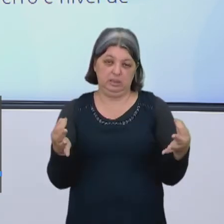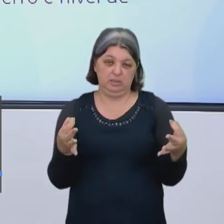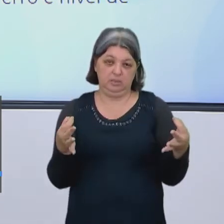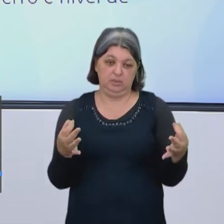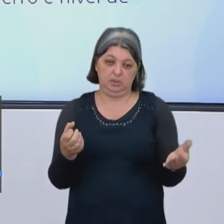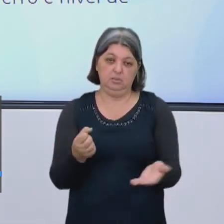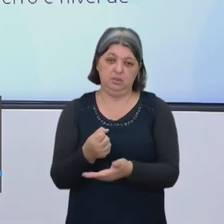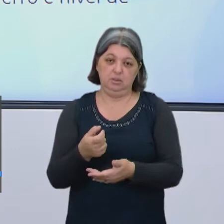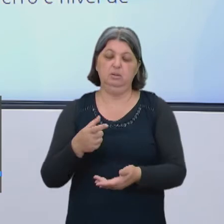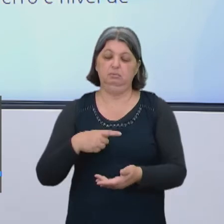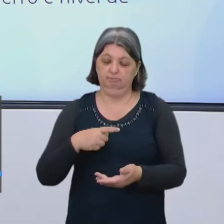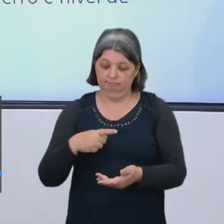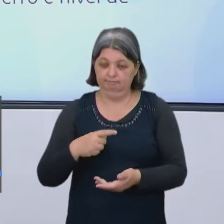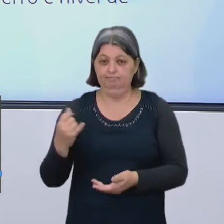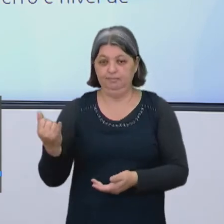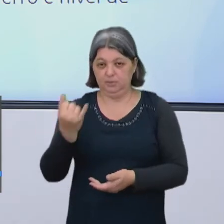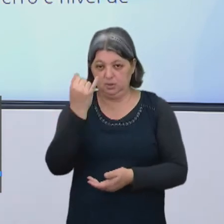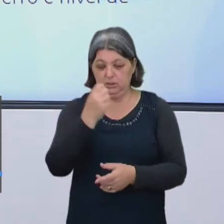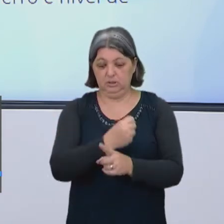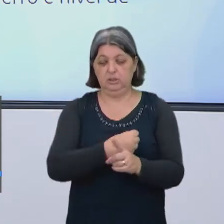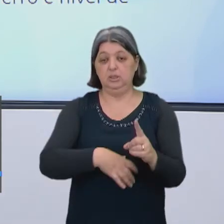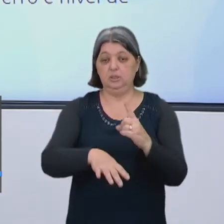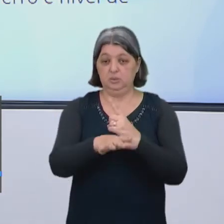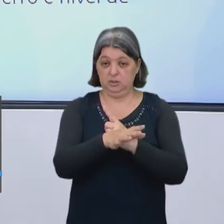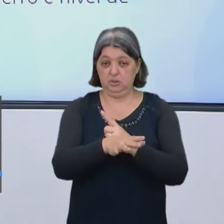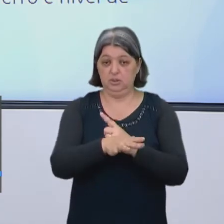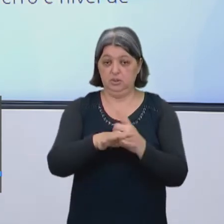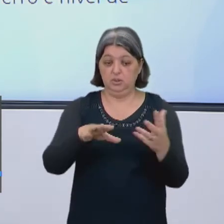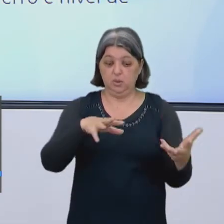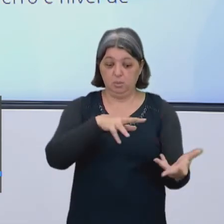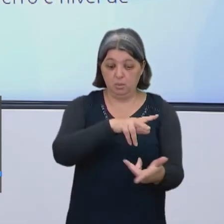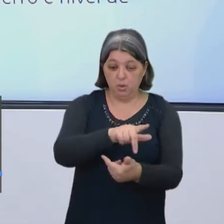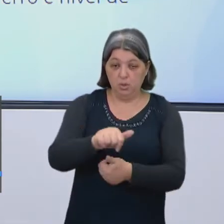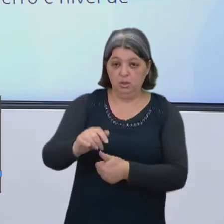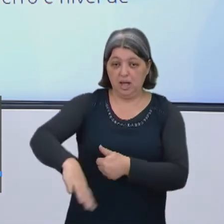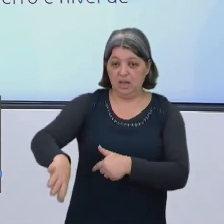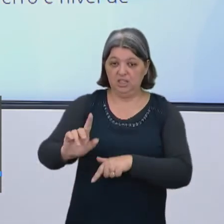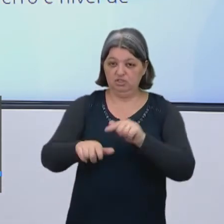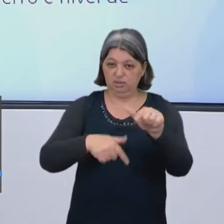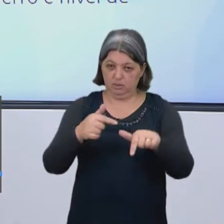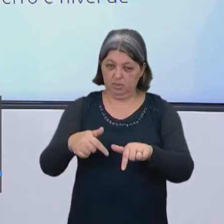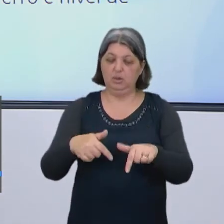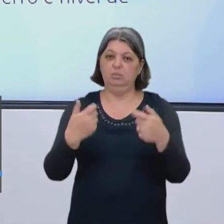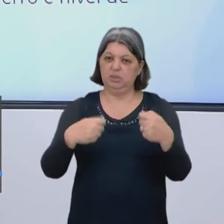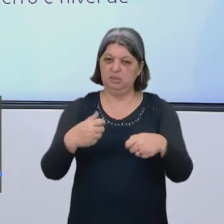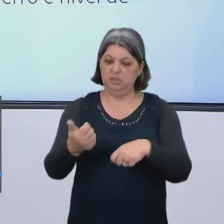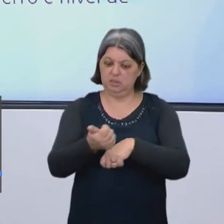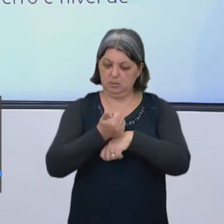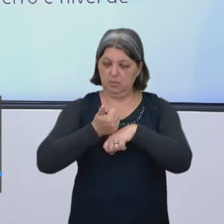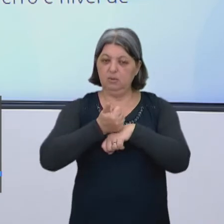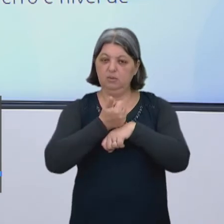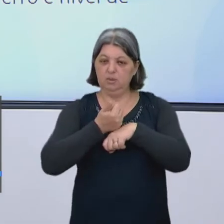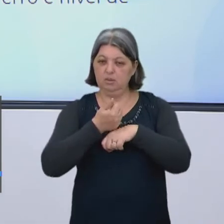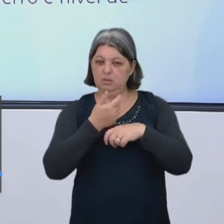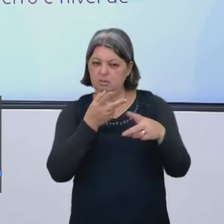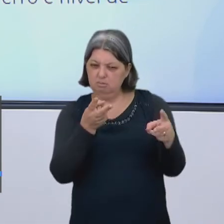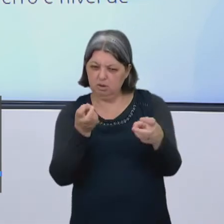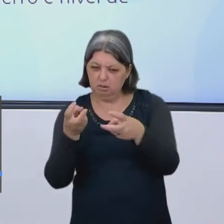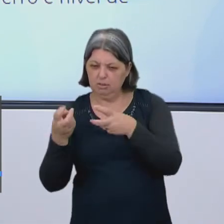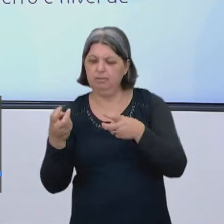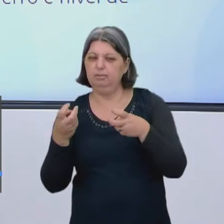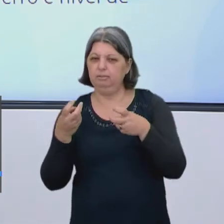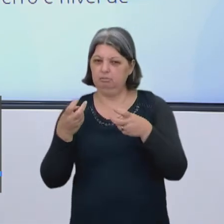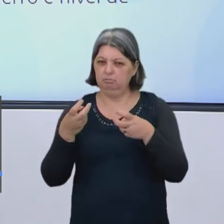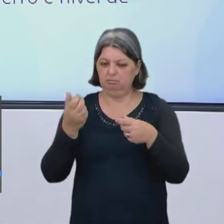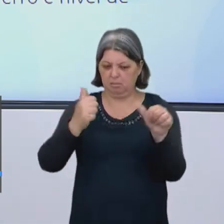muito, muito produtivo na nossa sociedade e o mercado de trabalho precisa desse profissional que tenha esse olhar crítico,